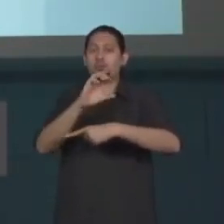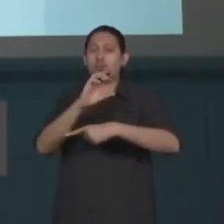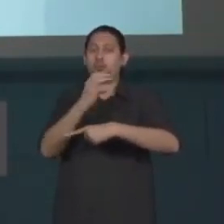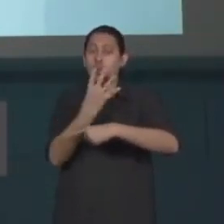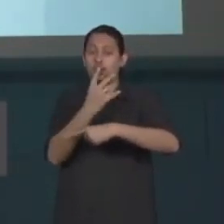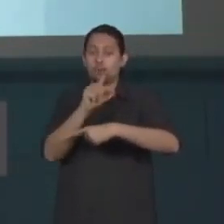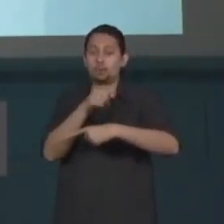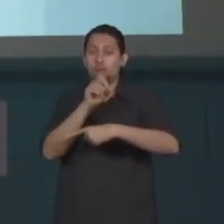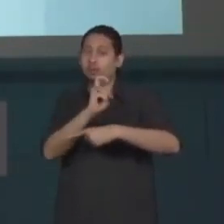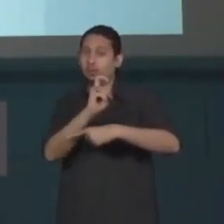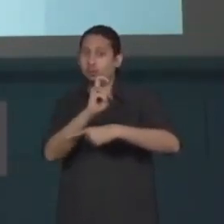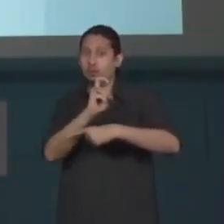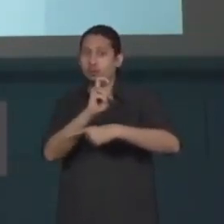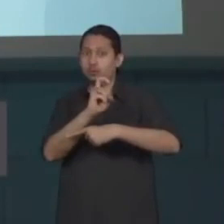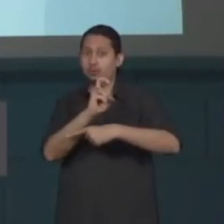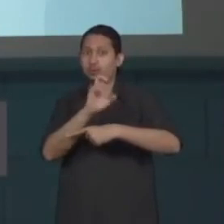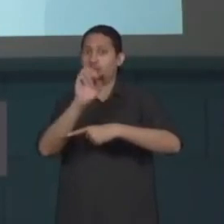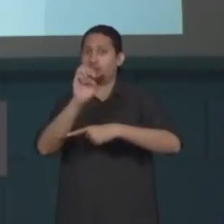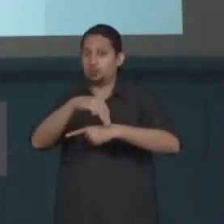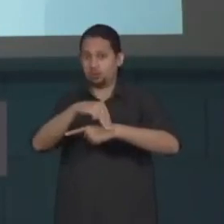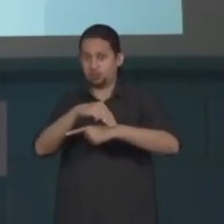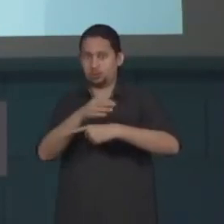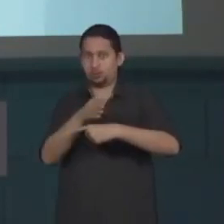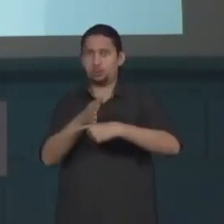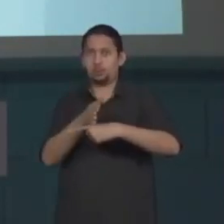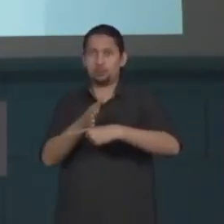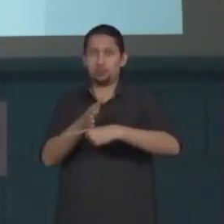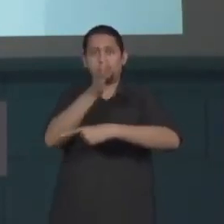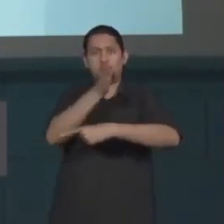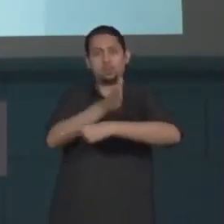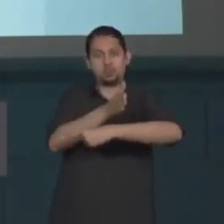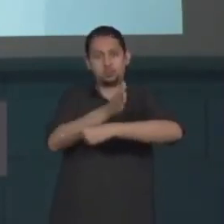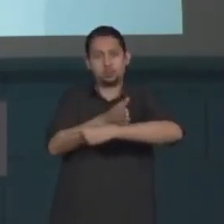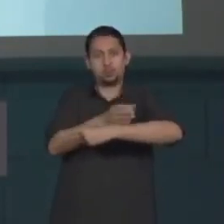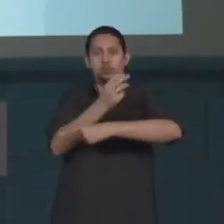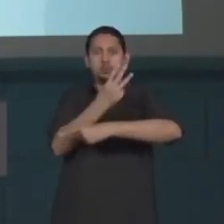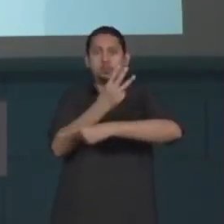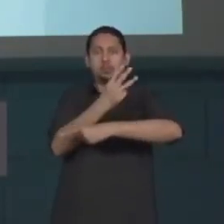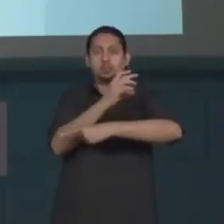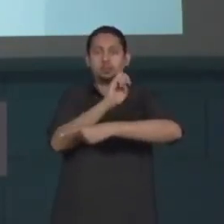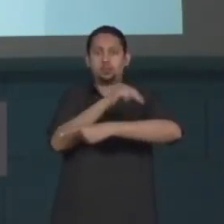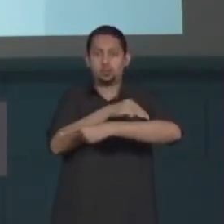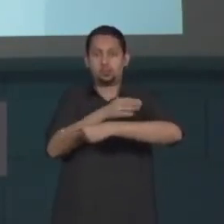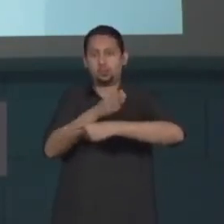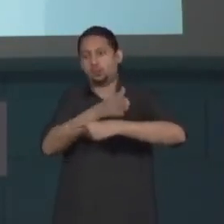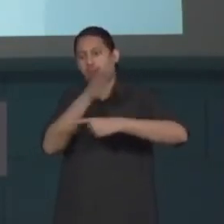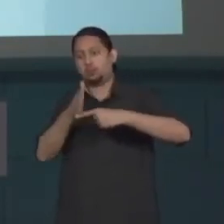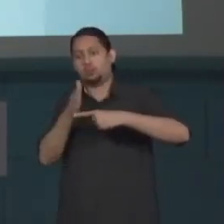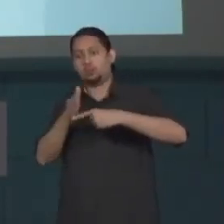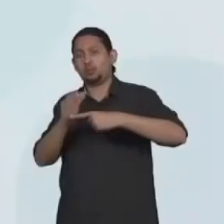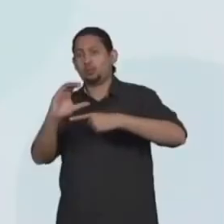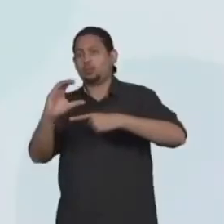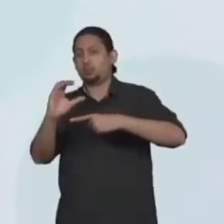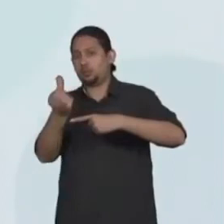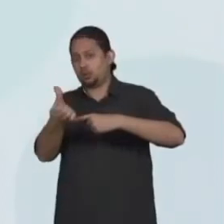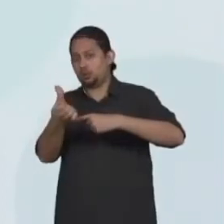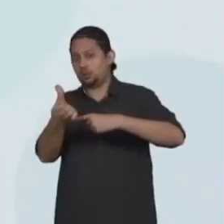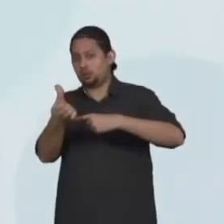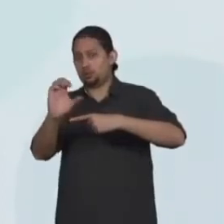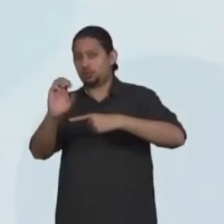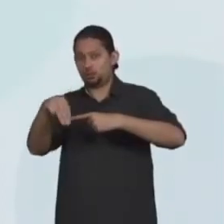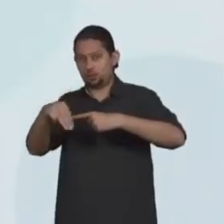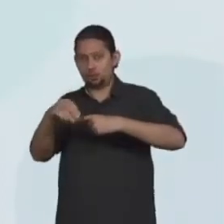meio. A gente vai marcar esse aqui com 3 centímetros e esse aqui com 6 centímetros. A gente vai